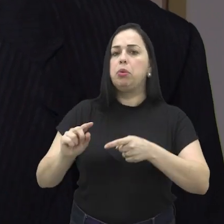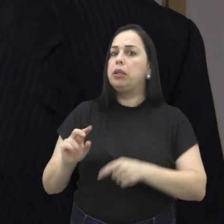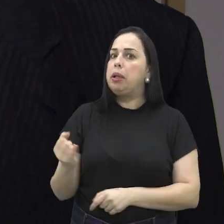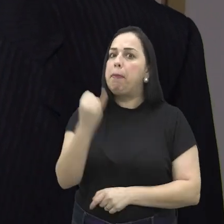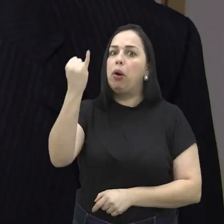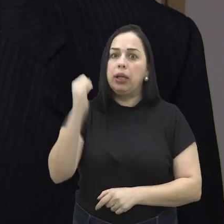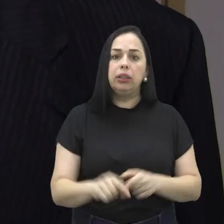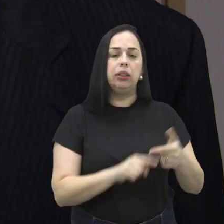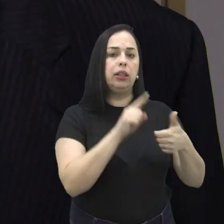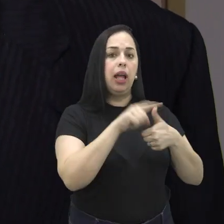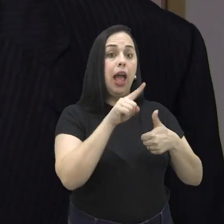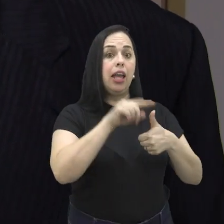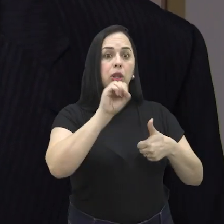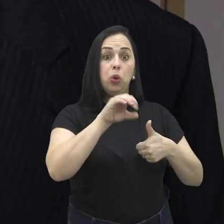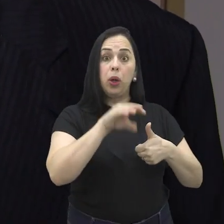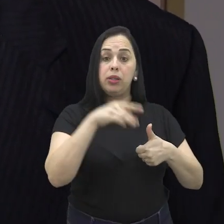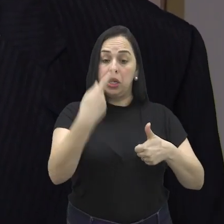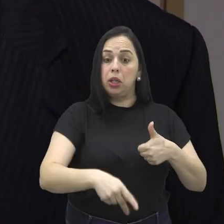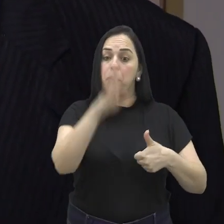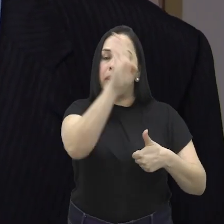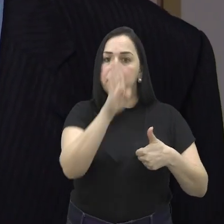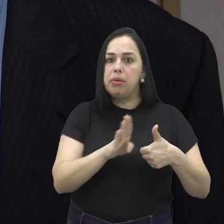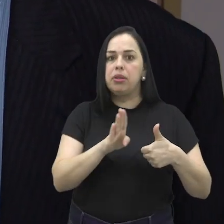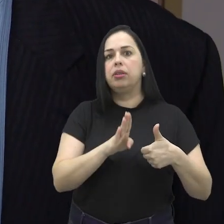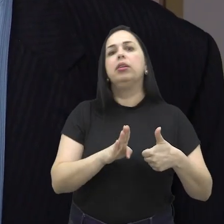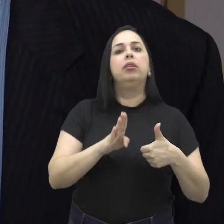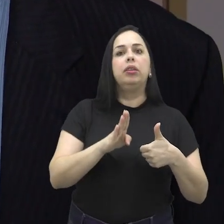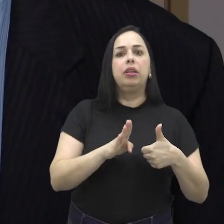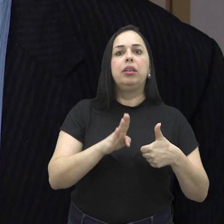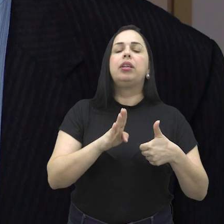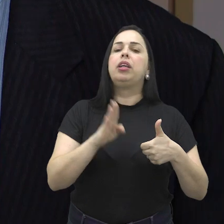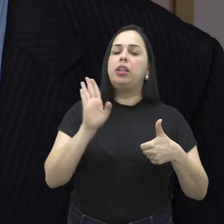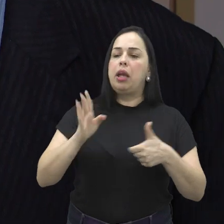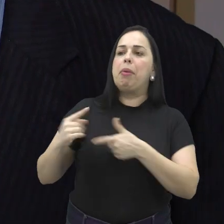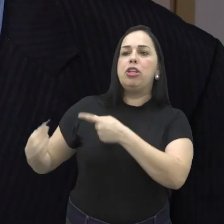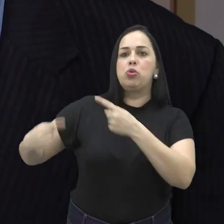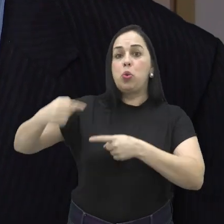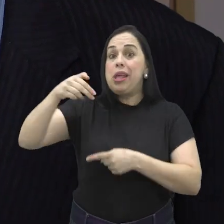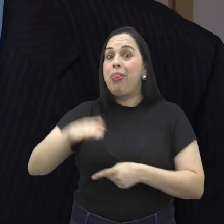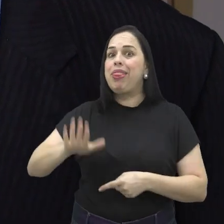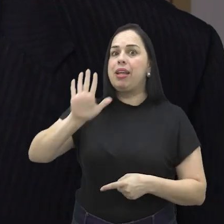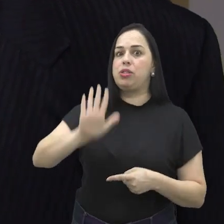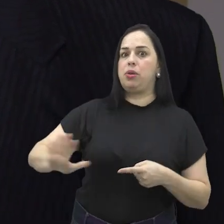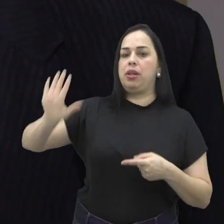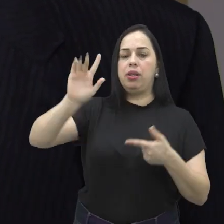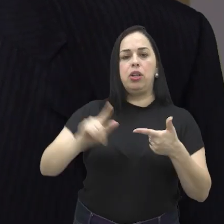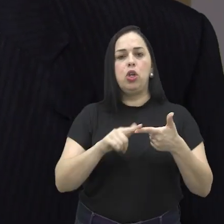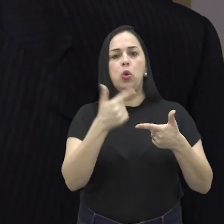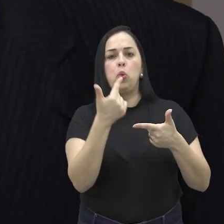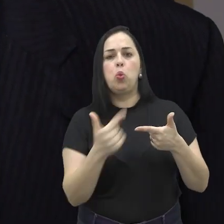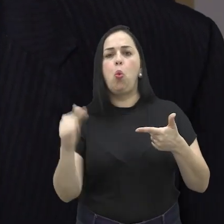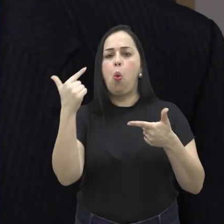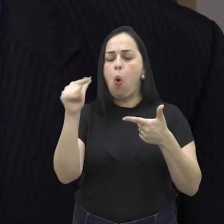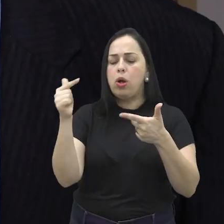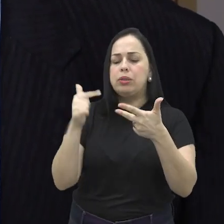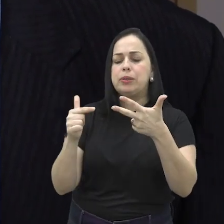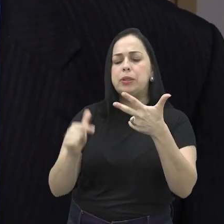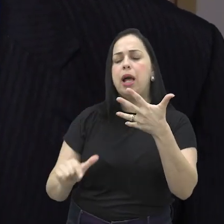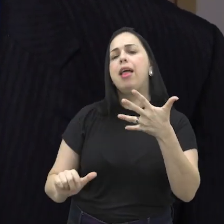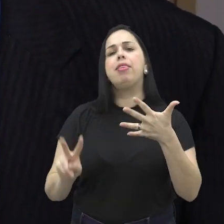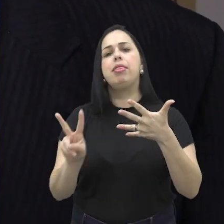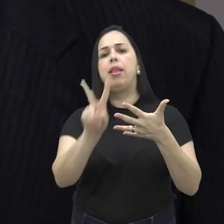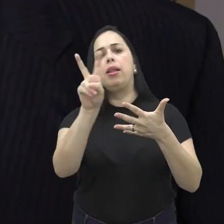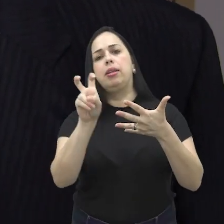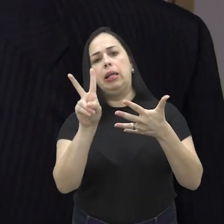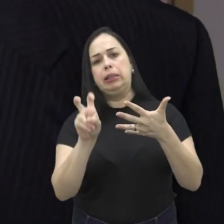como a educação no Brasil, que é o tema que está em pauta, na grande pauta nacional, e outros temas também de